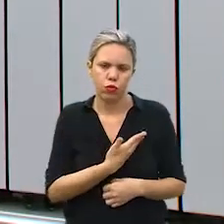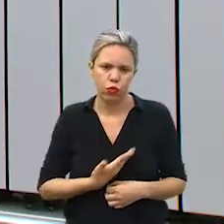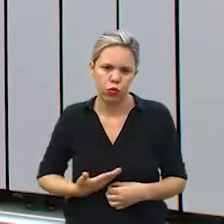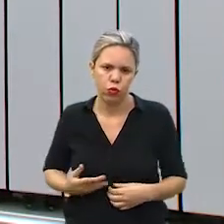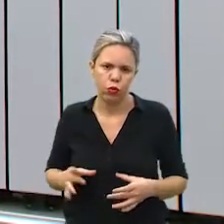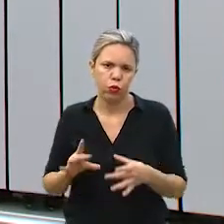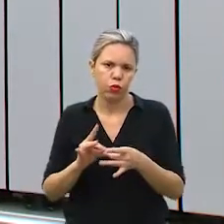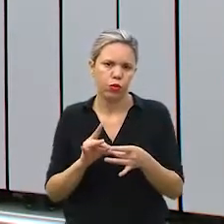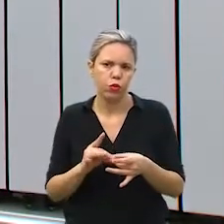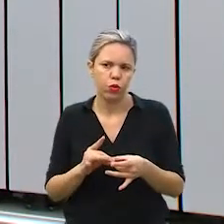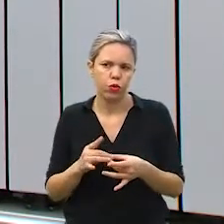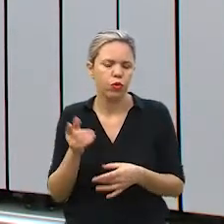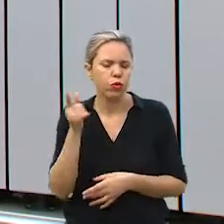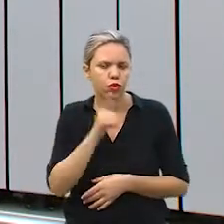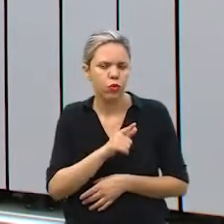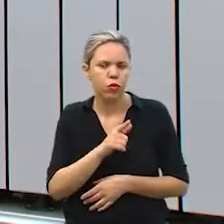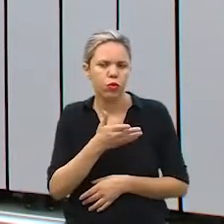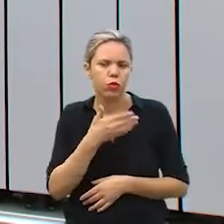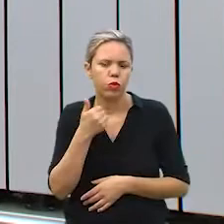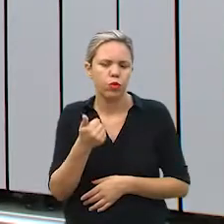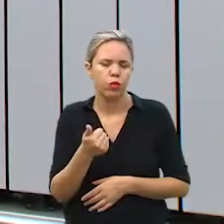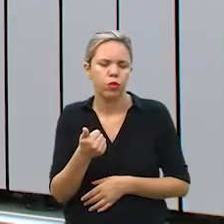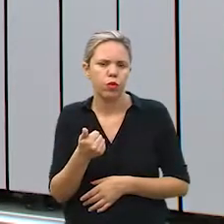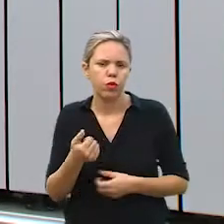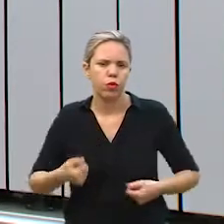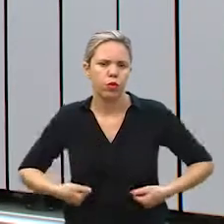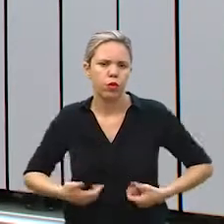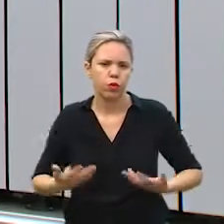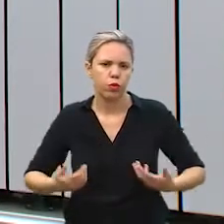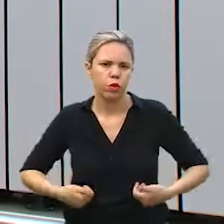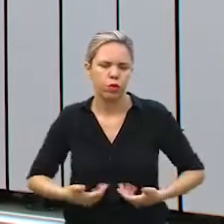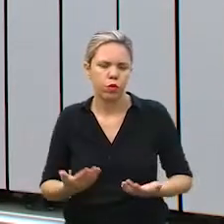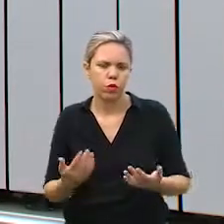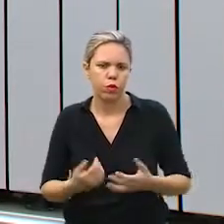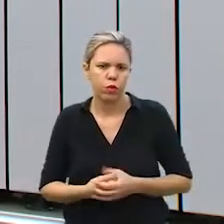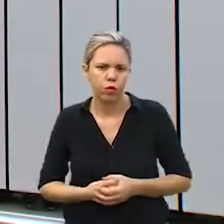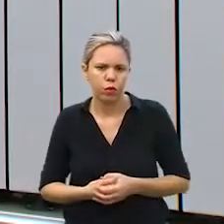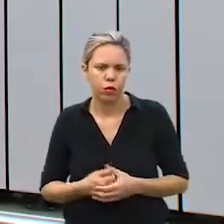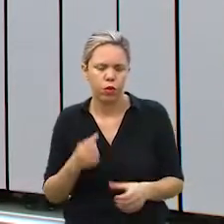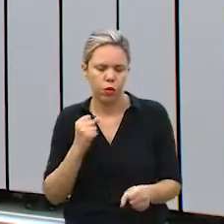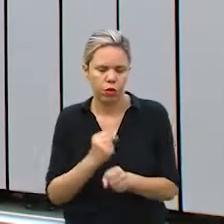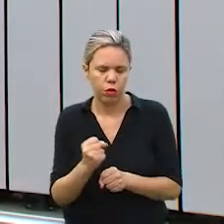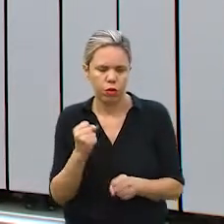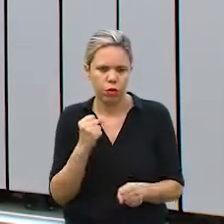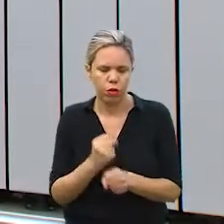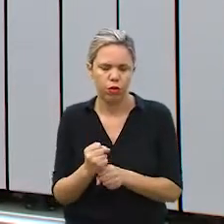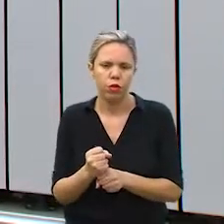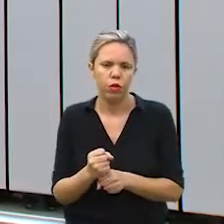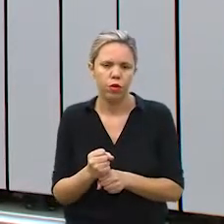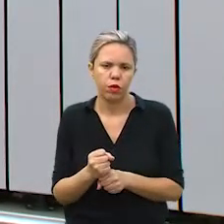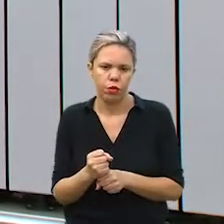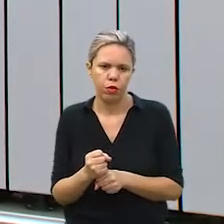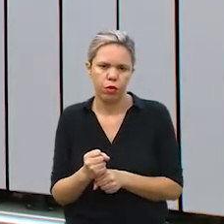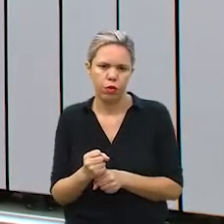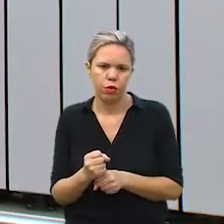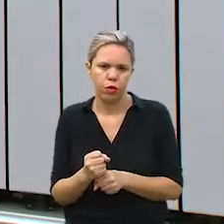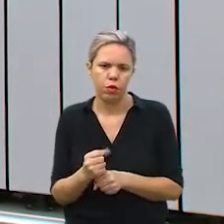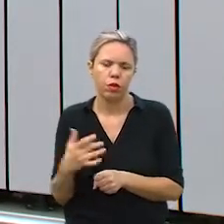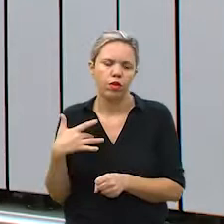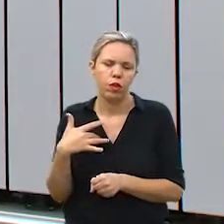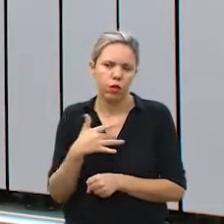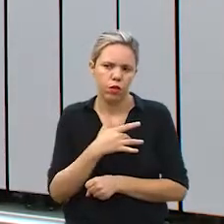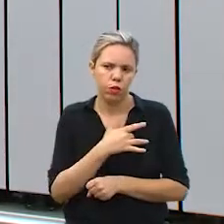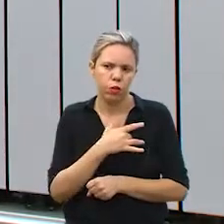né? A gente consegue melhor os gastos, tanto na obra, como talvez no